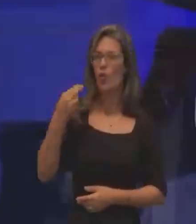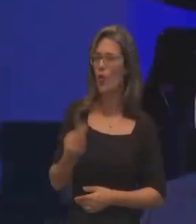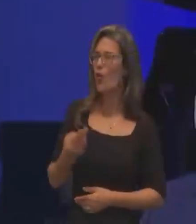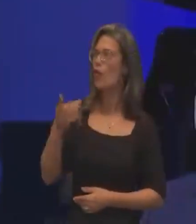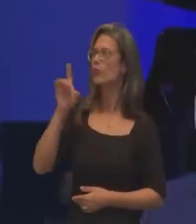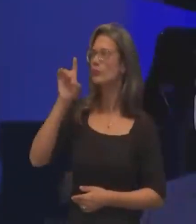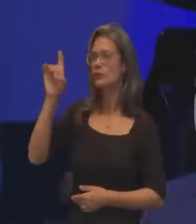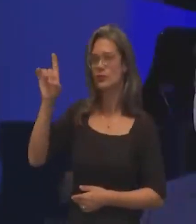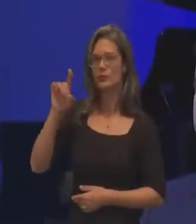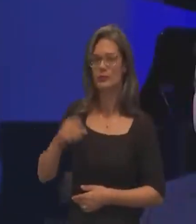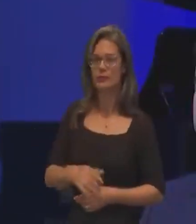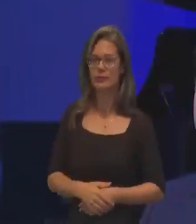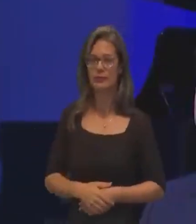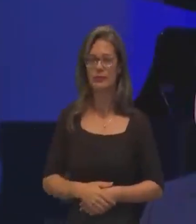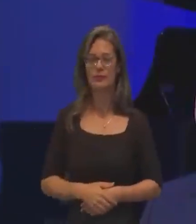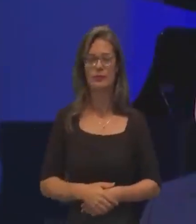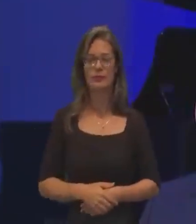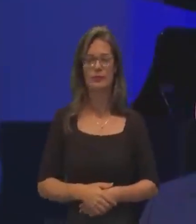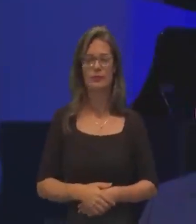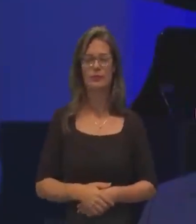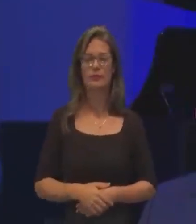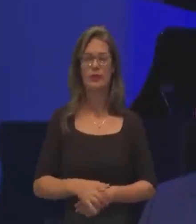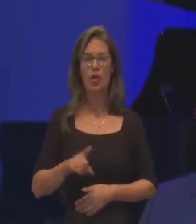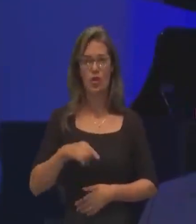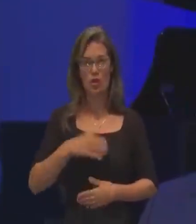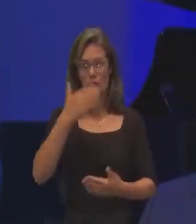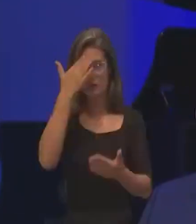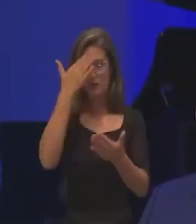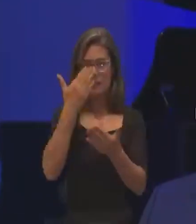Aquilo que nós cremos ainda por fé,